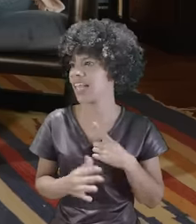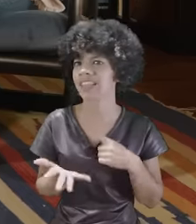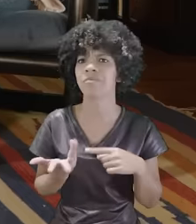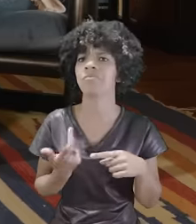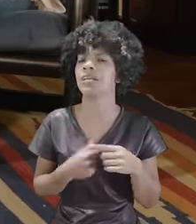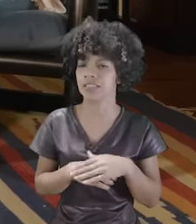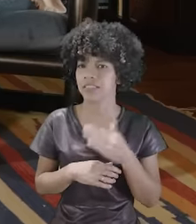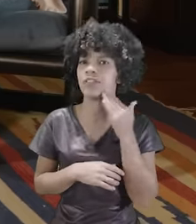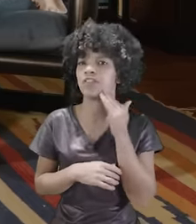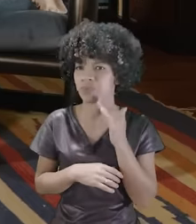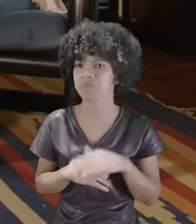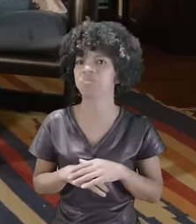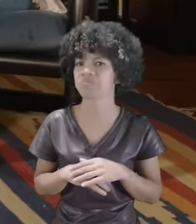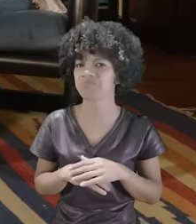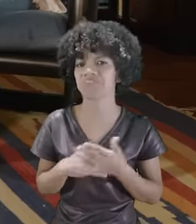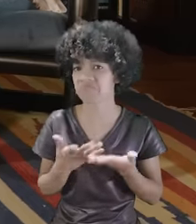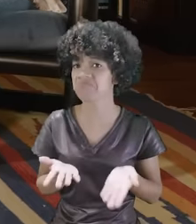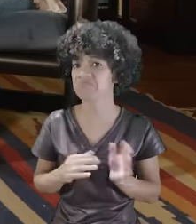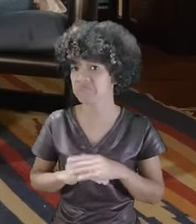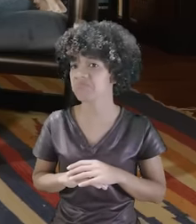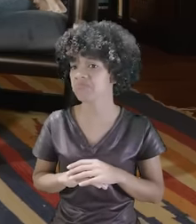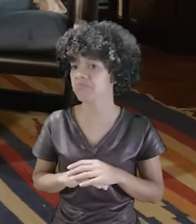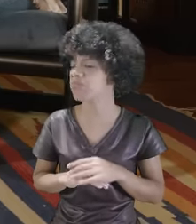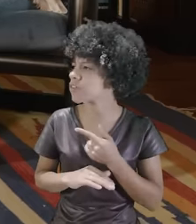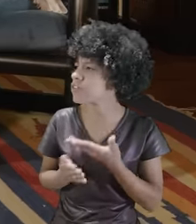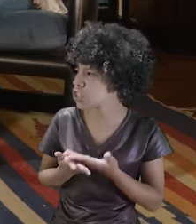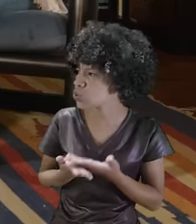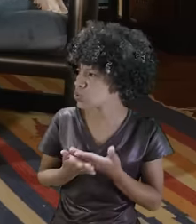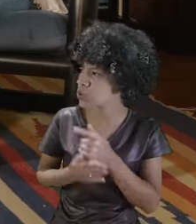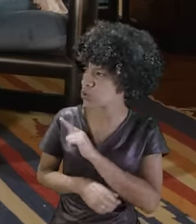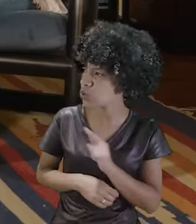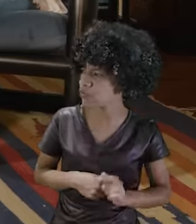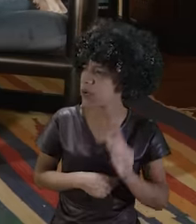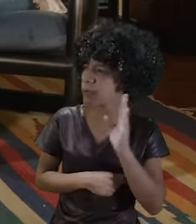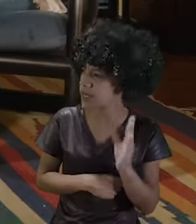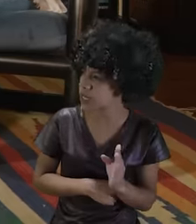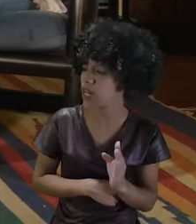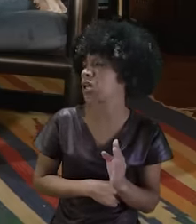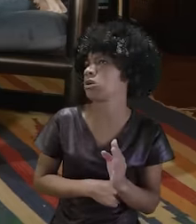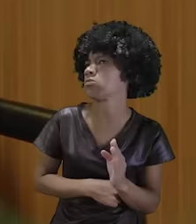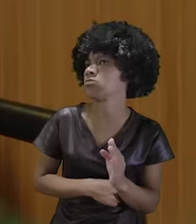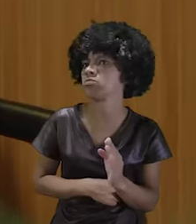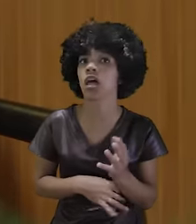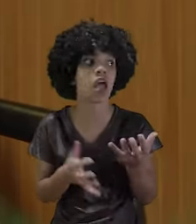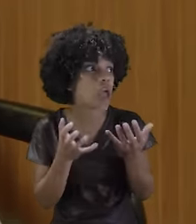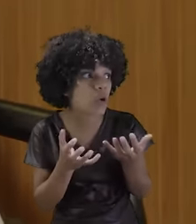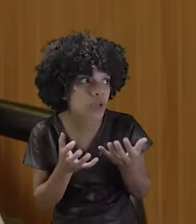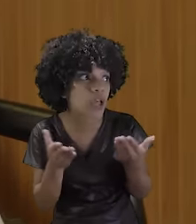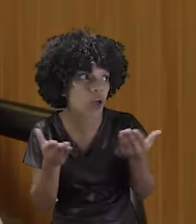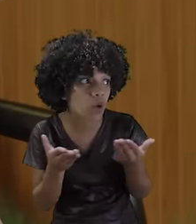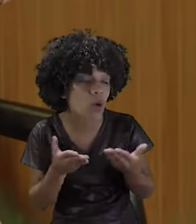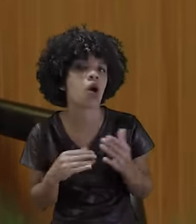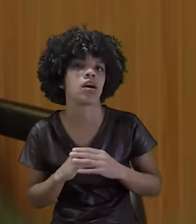eu concordo bastante e você estuda do governo brasileiro se eu quero